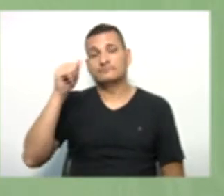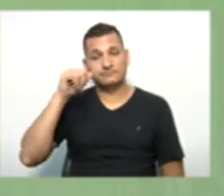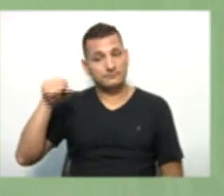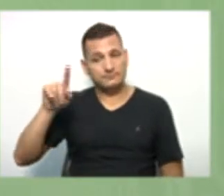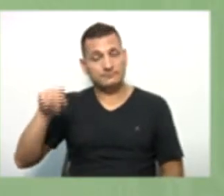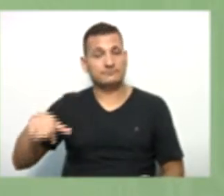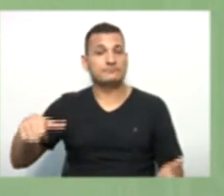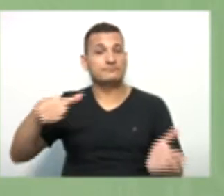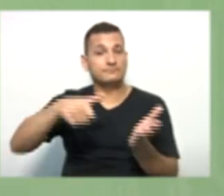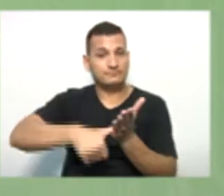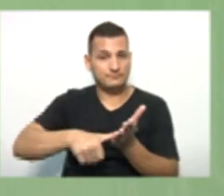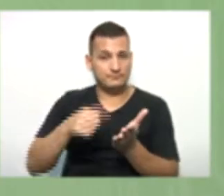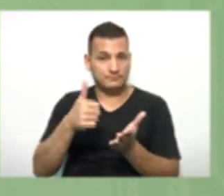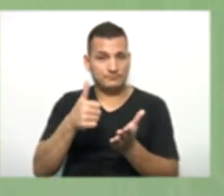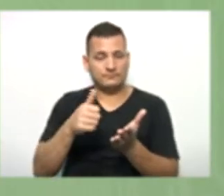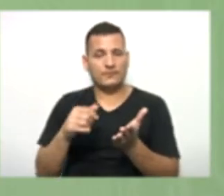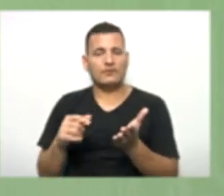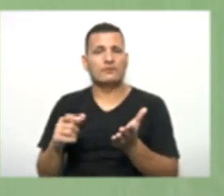ela integralizou